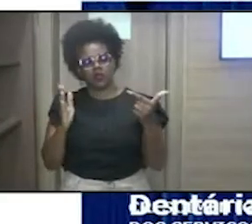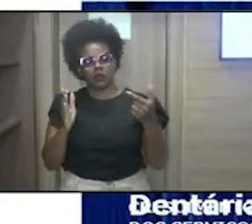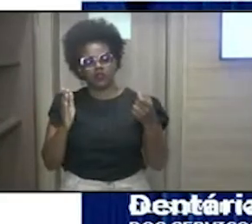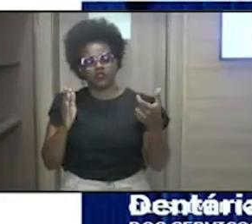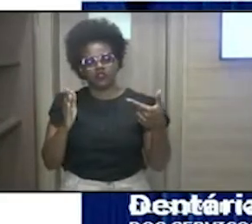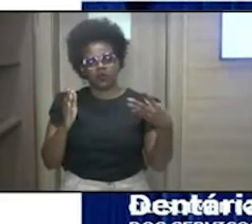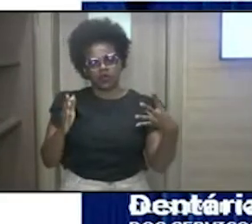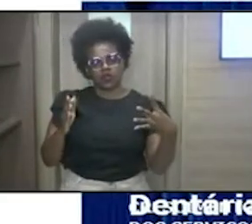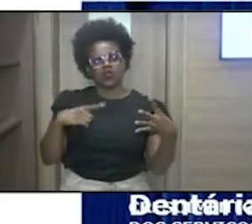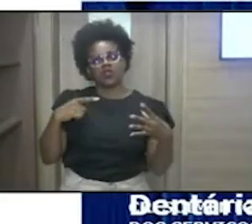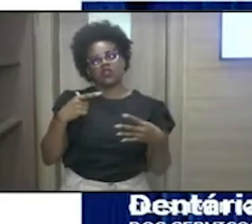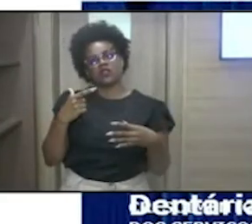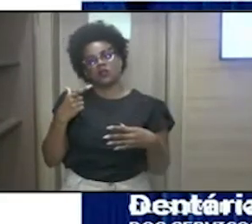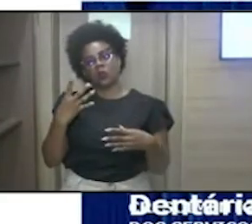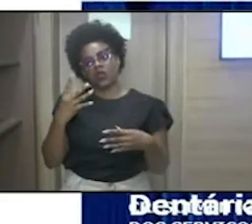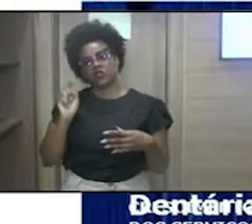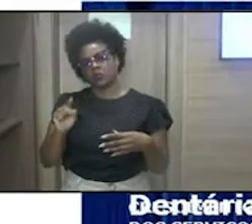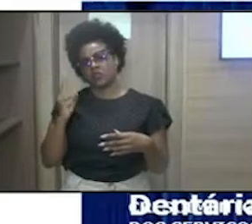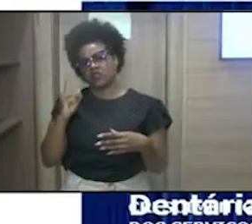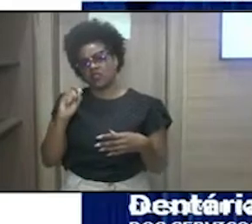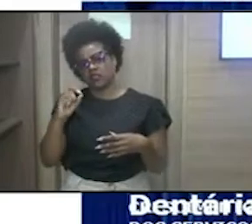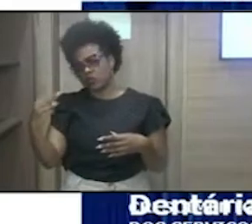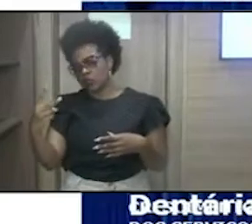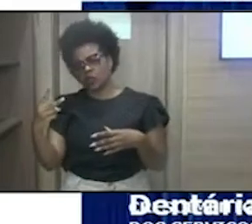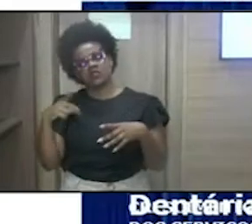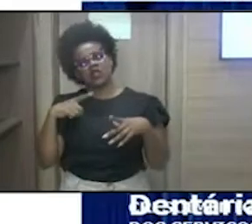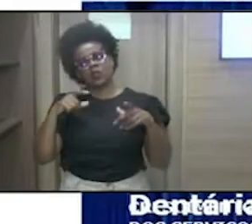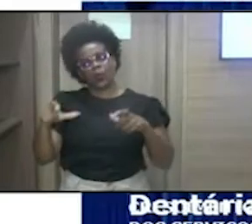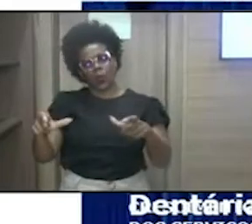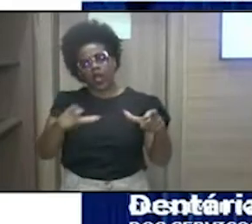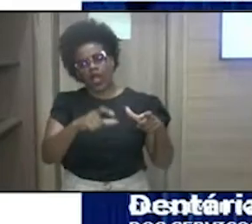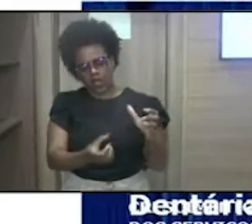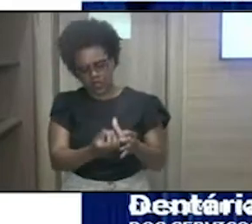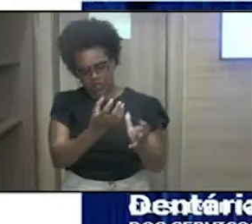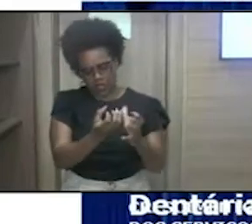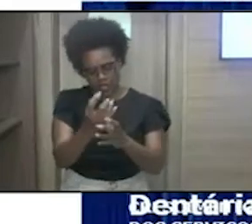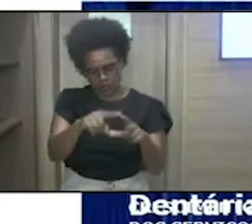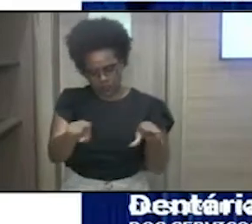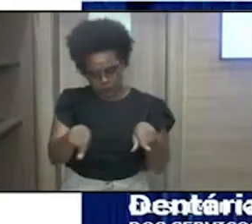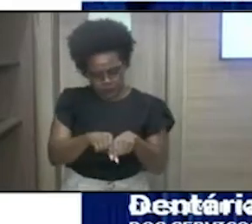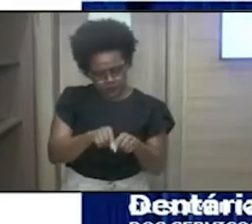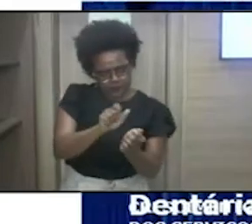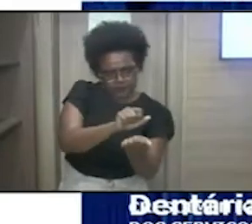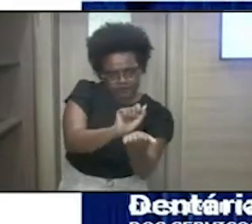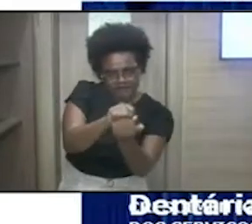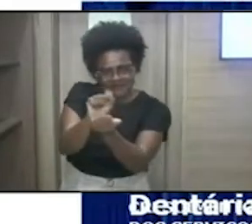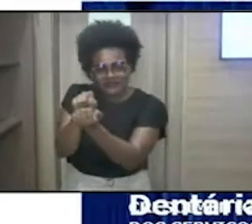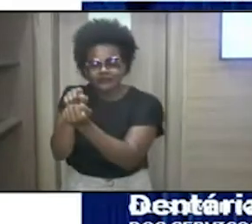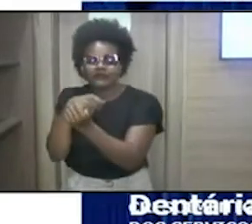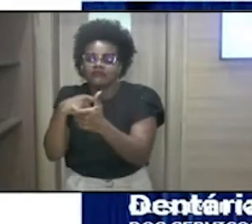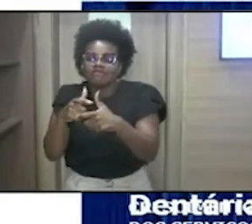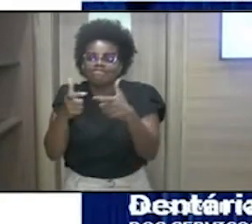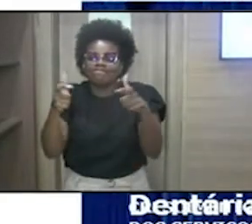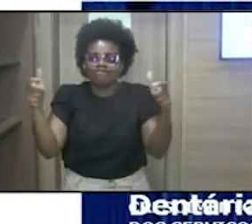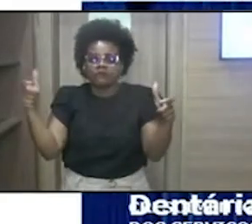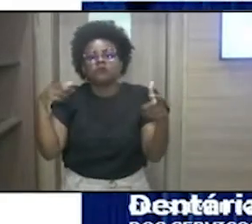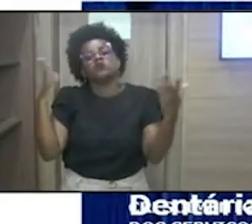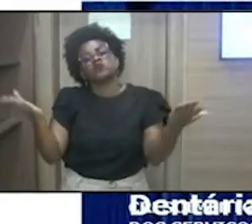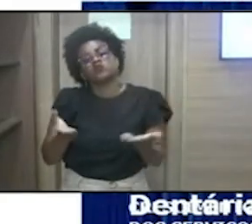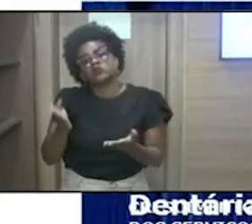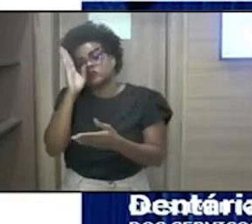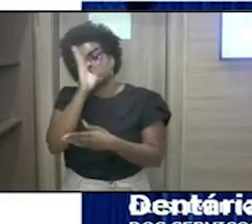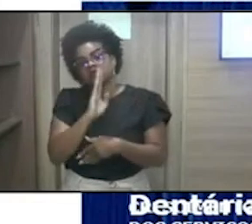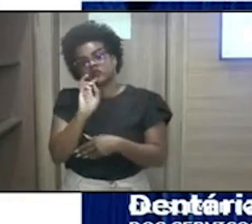a 4.102 laboratórios. Então, de todos os componentes da política, é aquela que mais se expandiu. Então, se nós temos hoje no